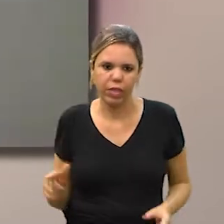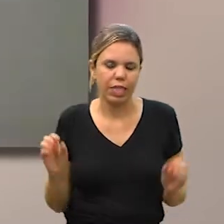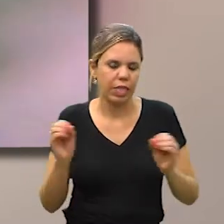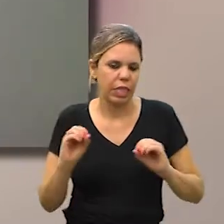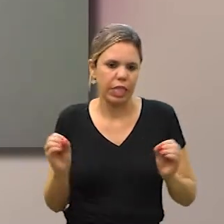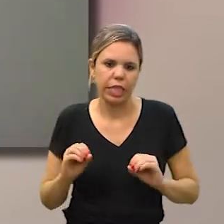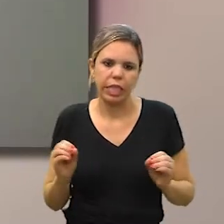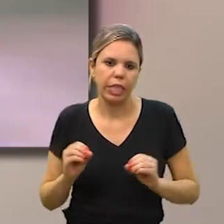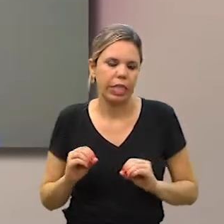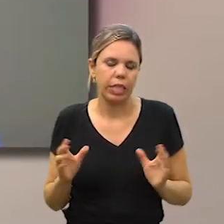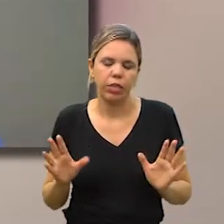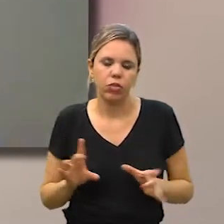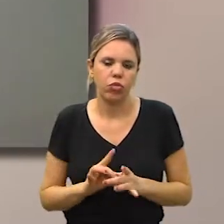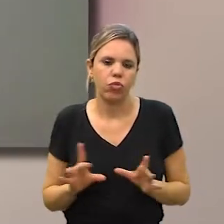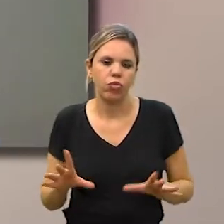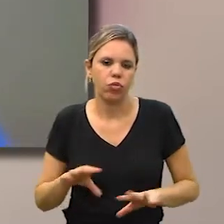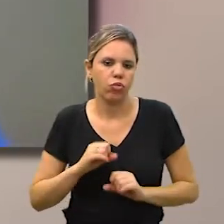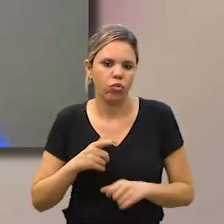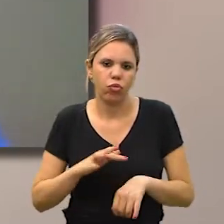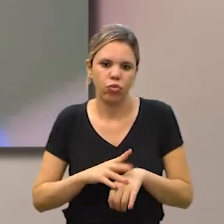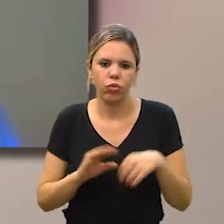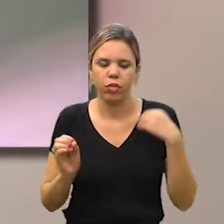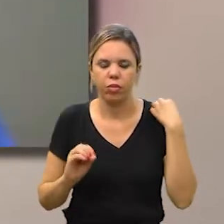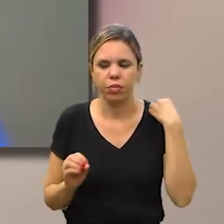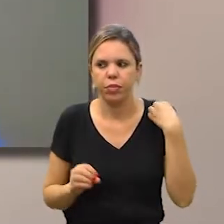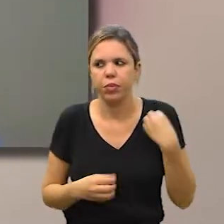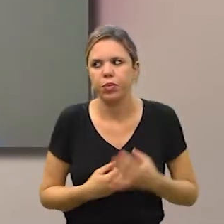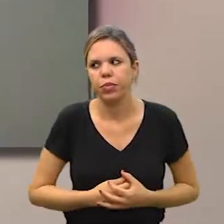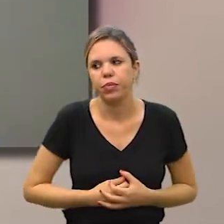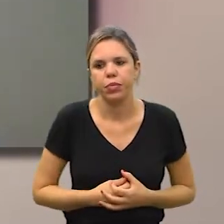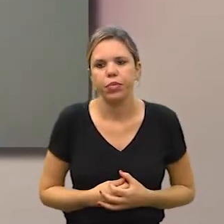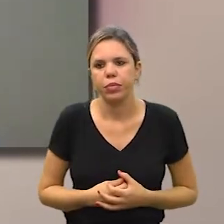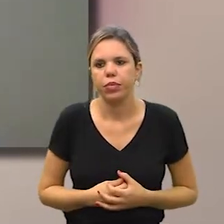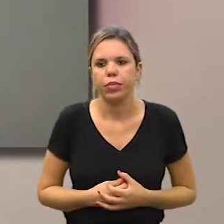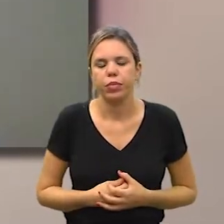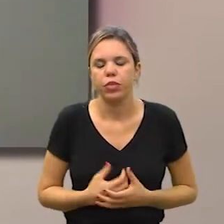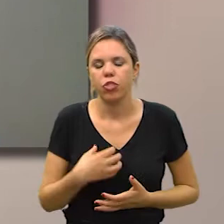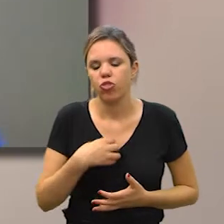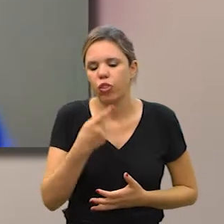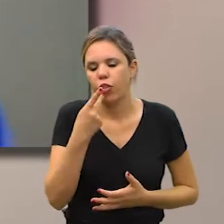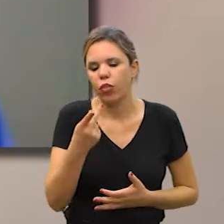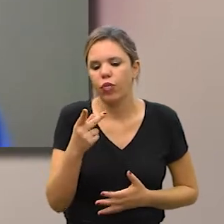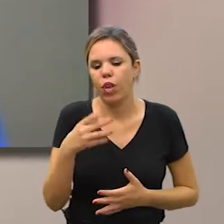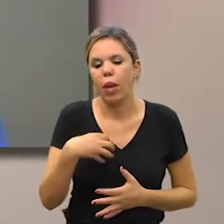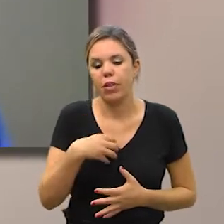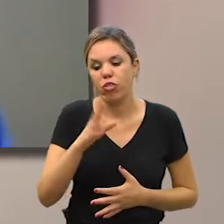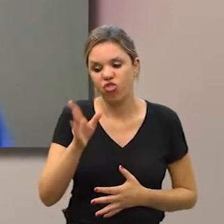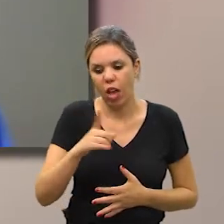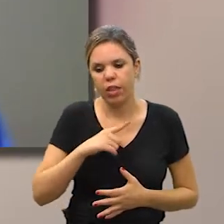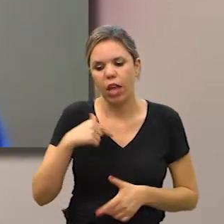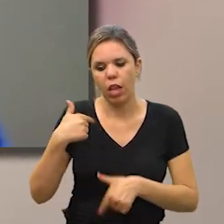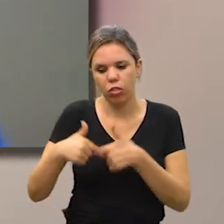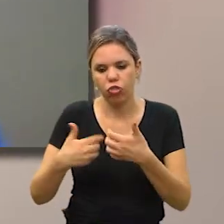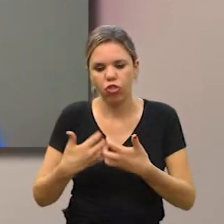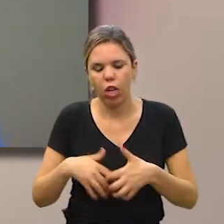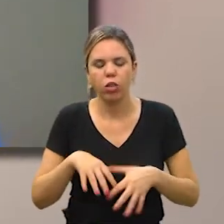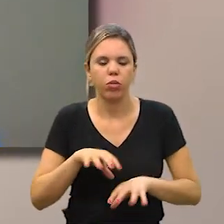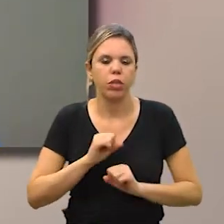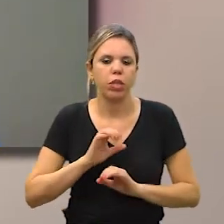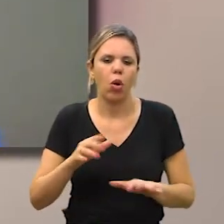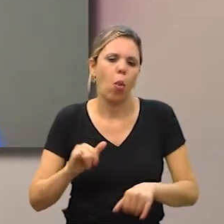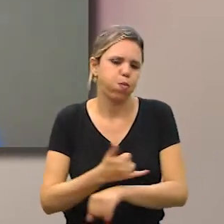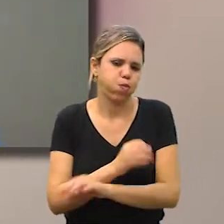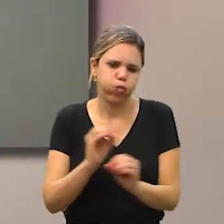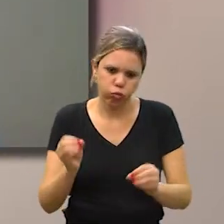tenha essa predisposição quando eu falo Card galera e disposição é um modo de falar e ela não não